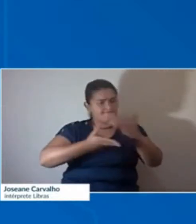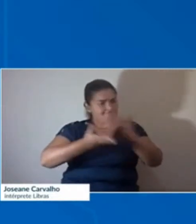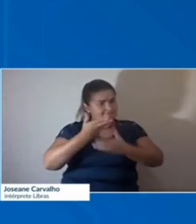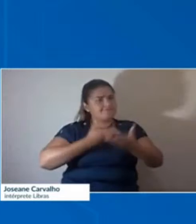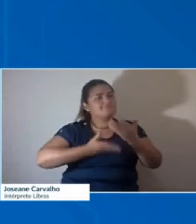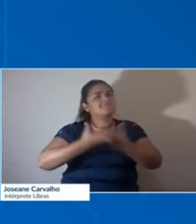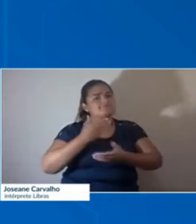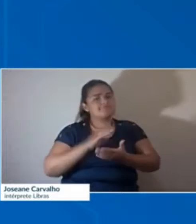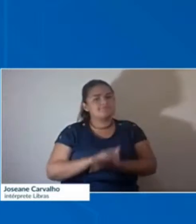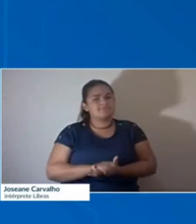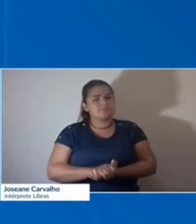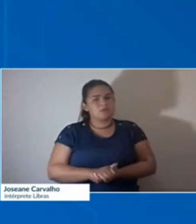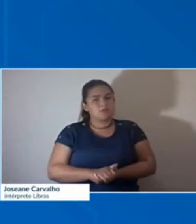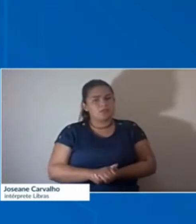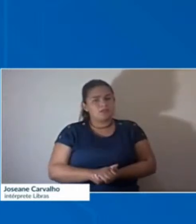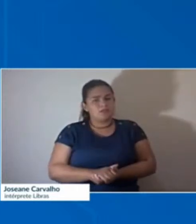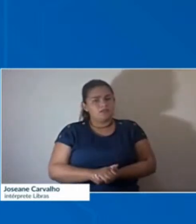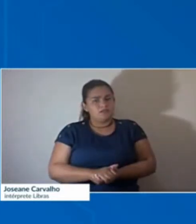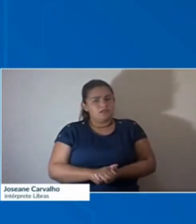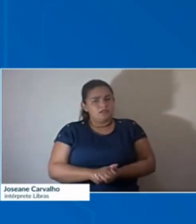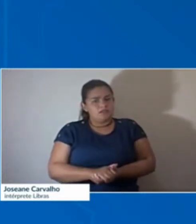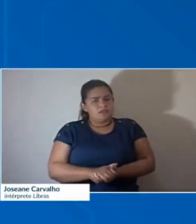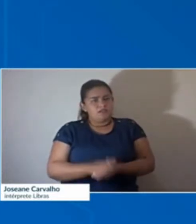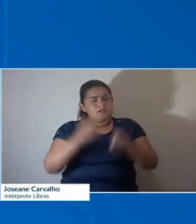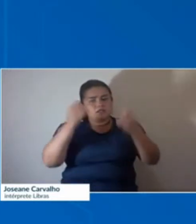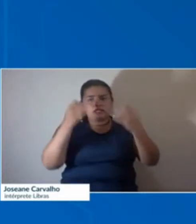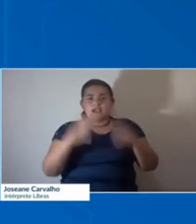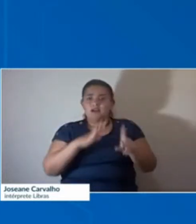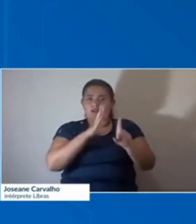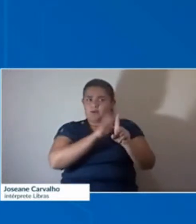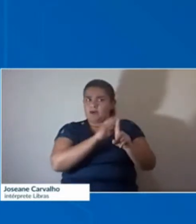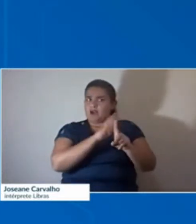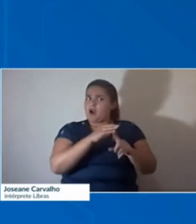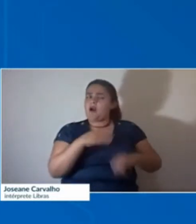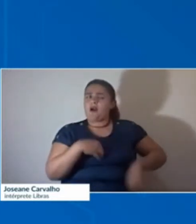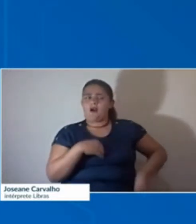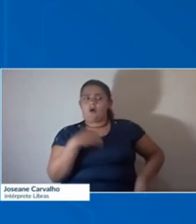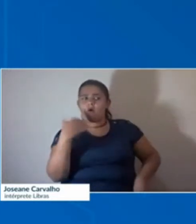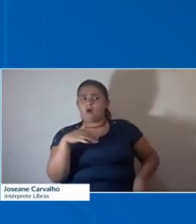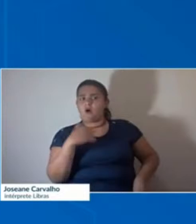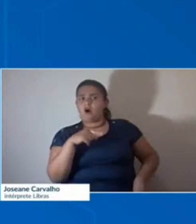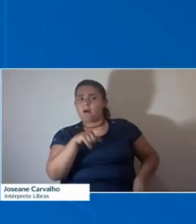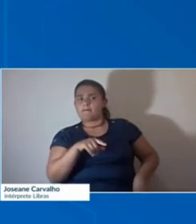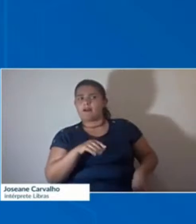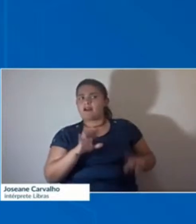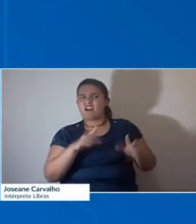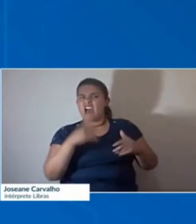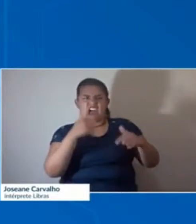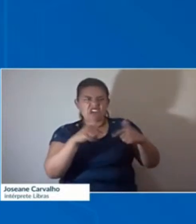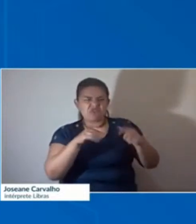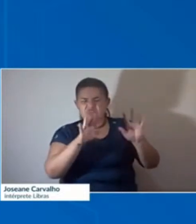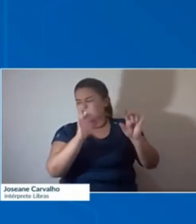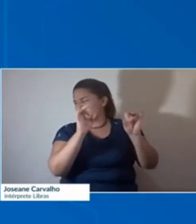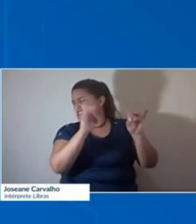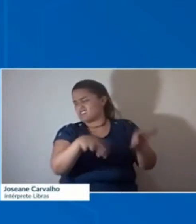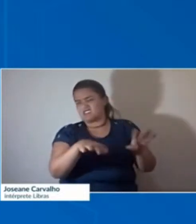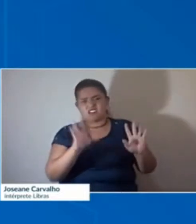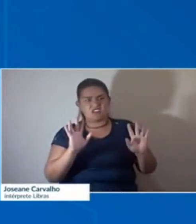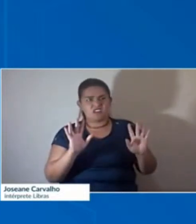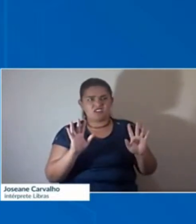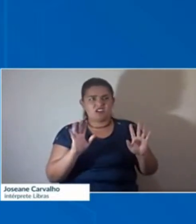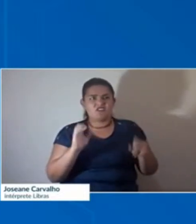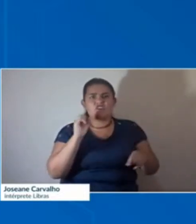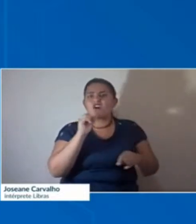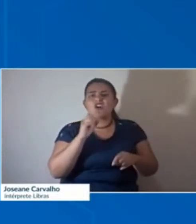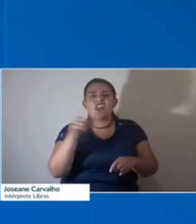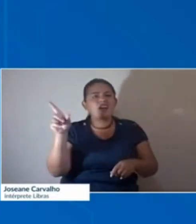aí, quando a gente fala de assédio, assim, opa, peraí, então eu não vou mais trabalhar nesse lugar, então eu vou denunciar esse lugar,